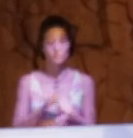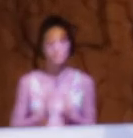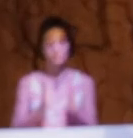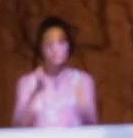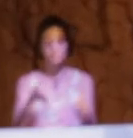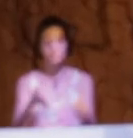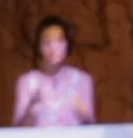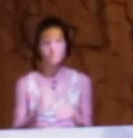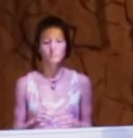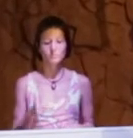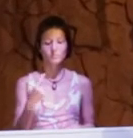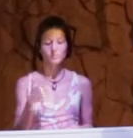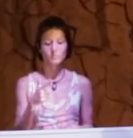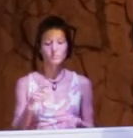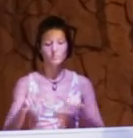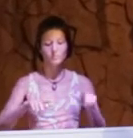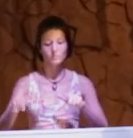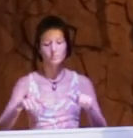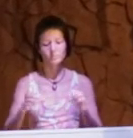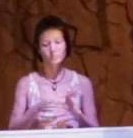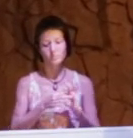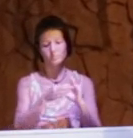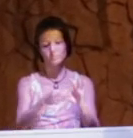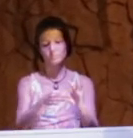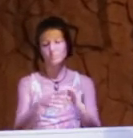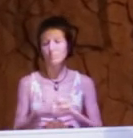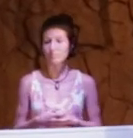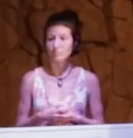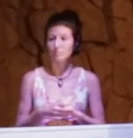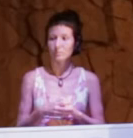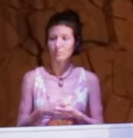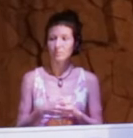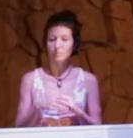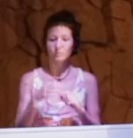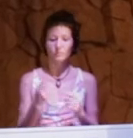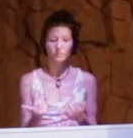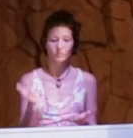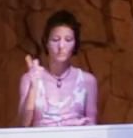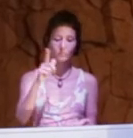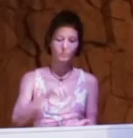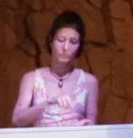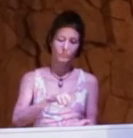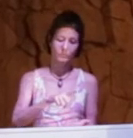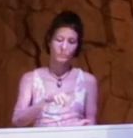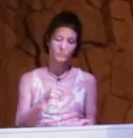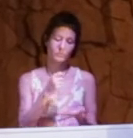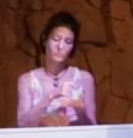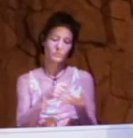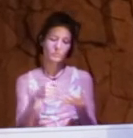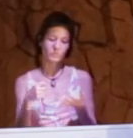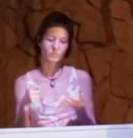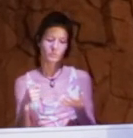esse texto dela aqui. É uma reedição de um texto que ela já havia publicado pelo um selo